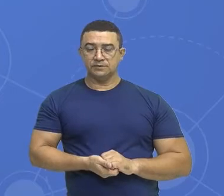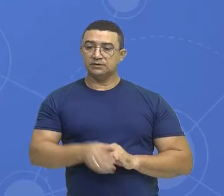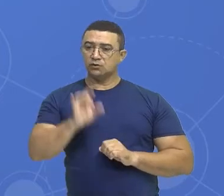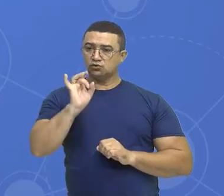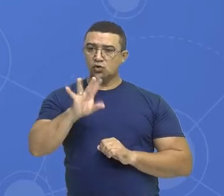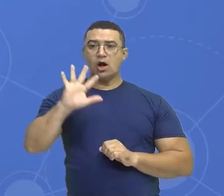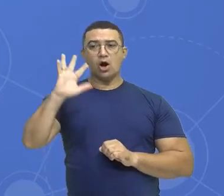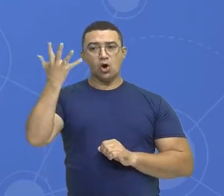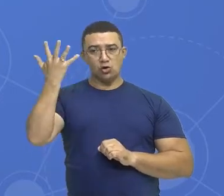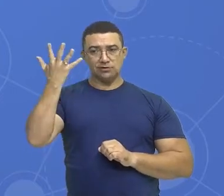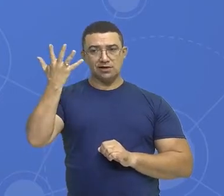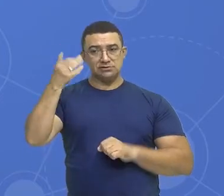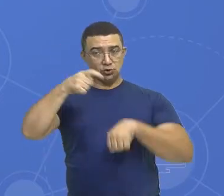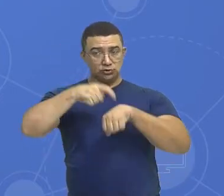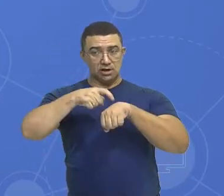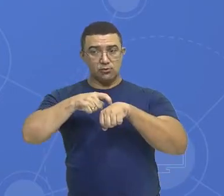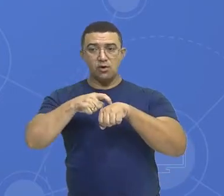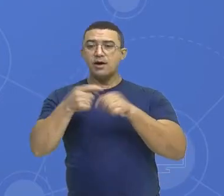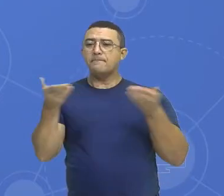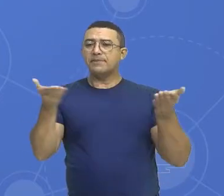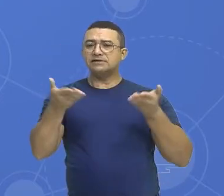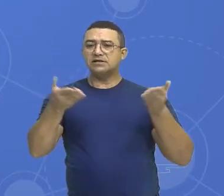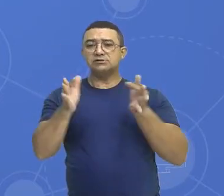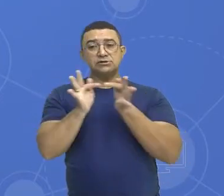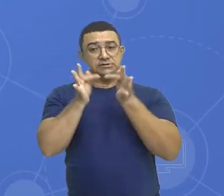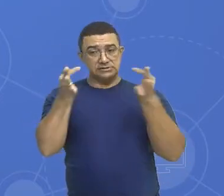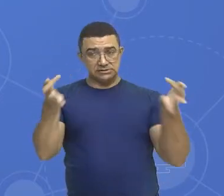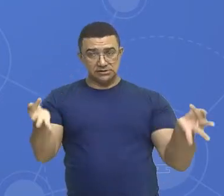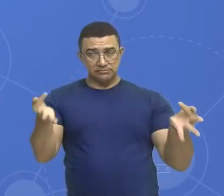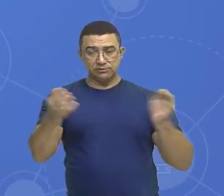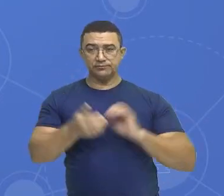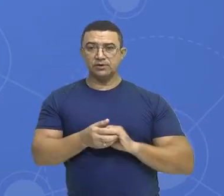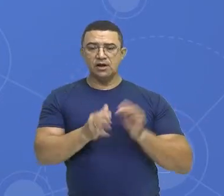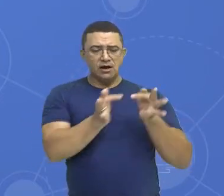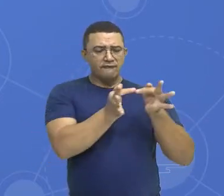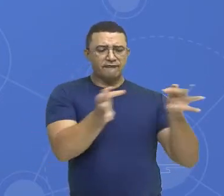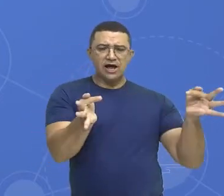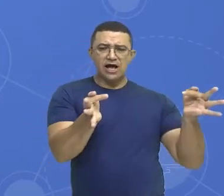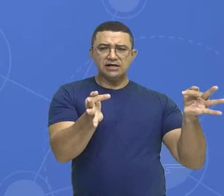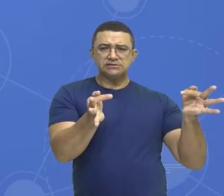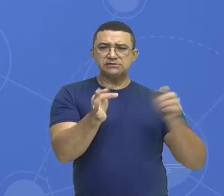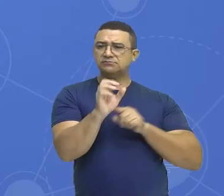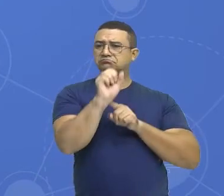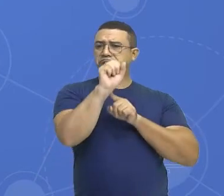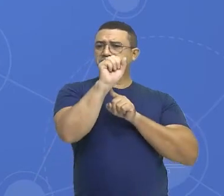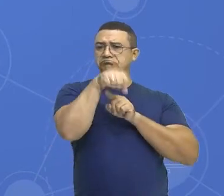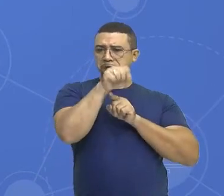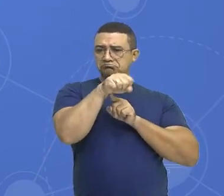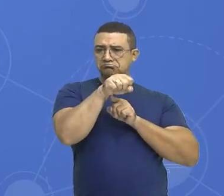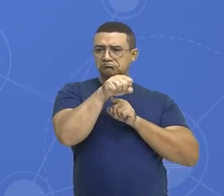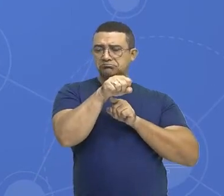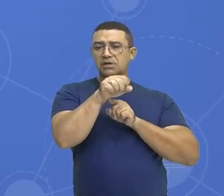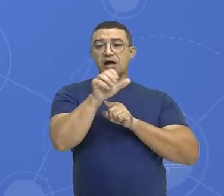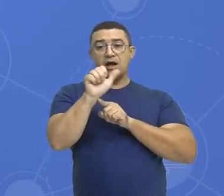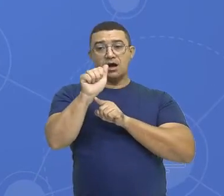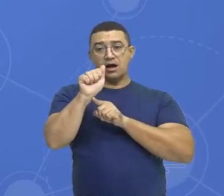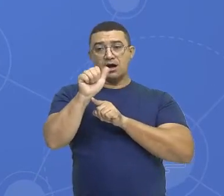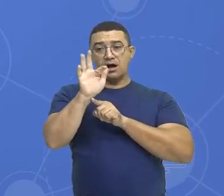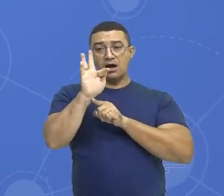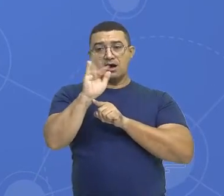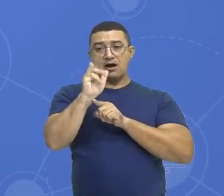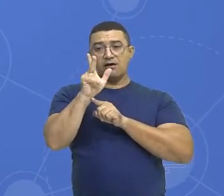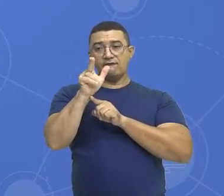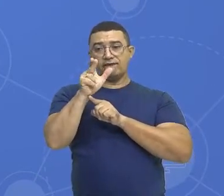só no the simple present. Quando eu coloco essa frase afirmativa, né, que já foi, o verbo foi acrescido de